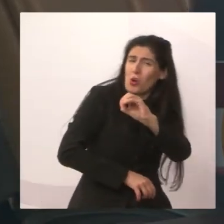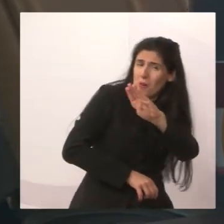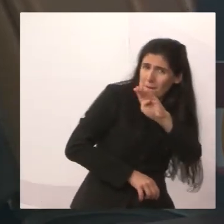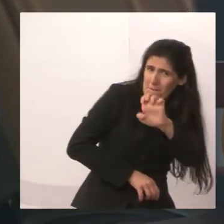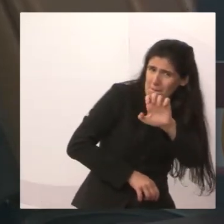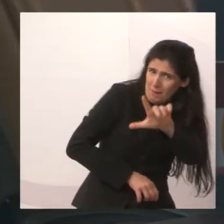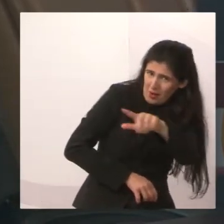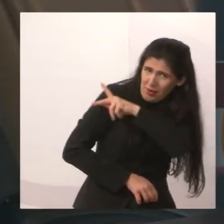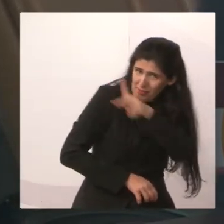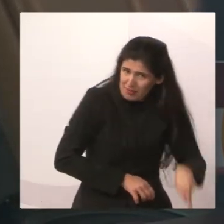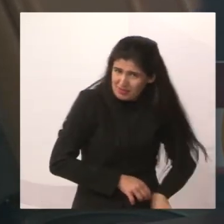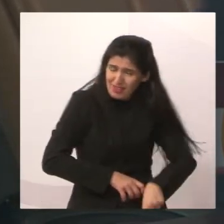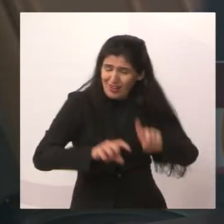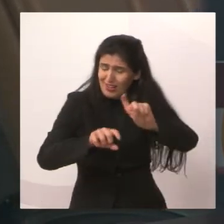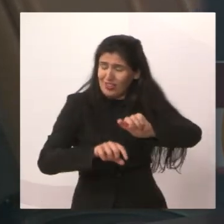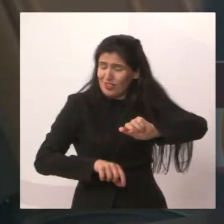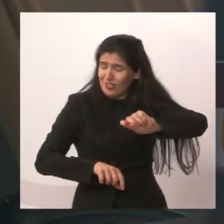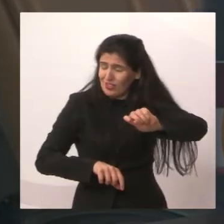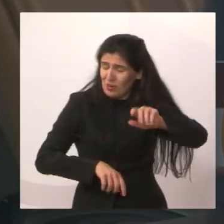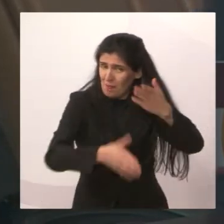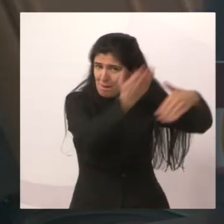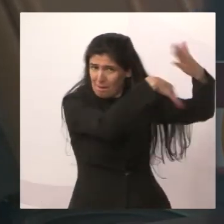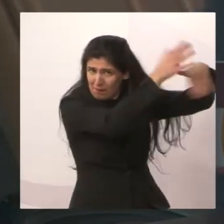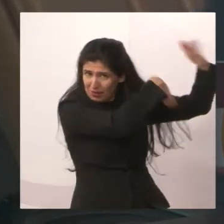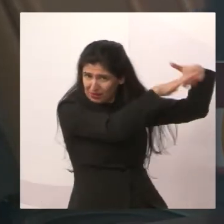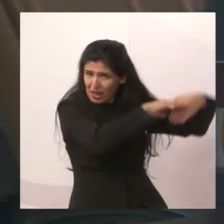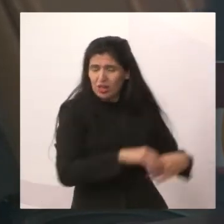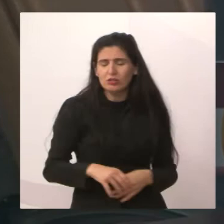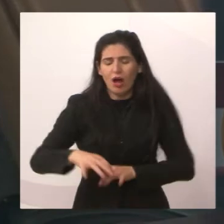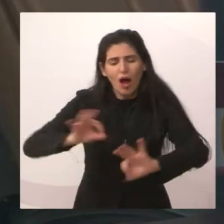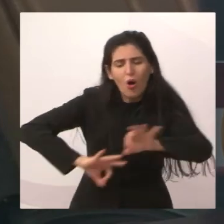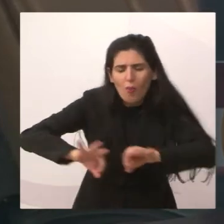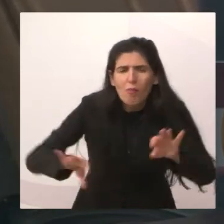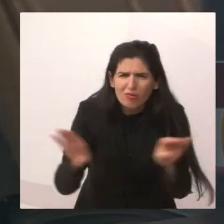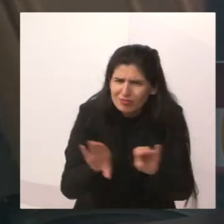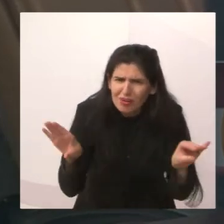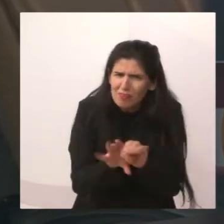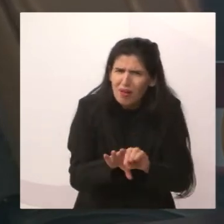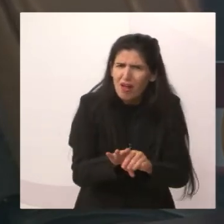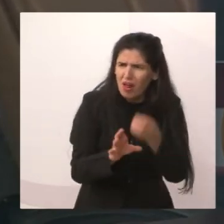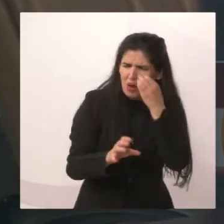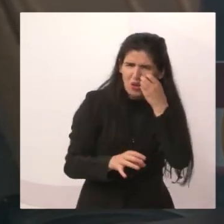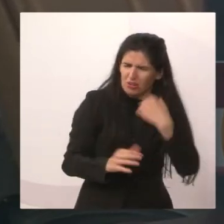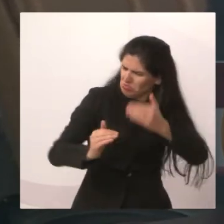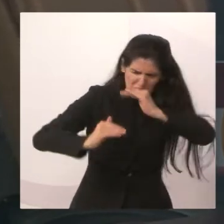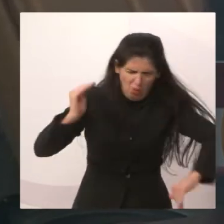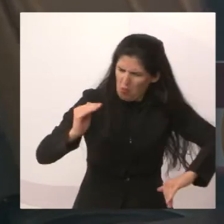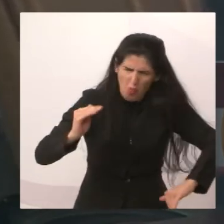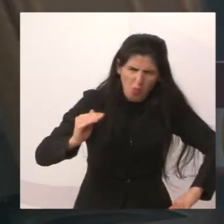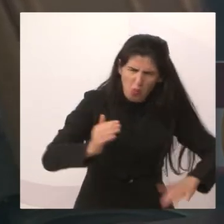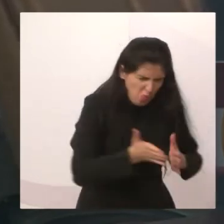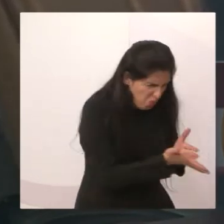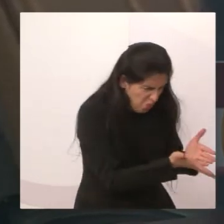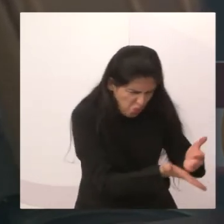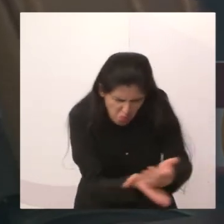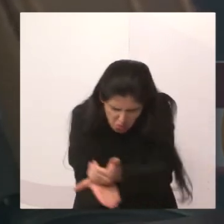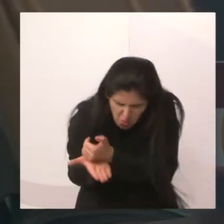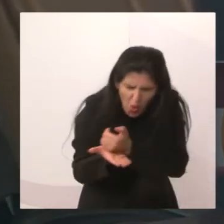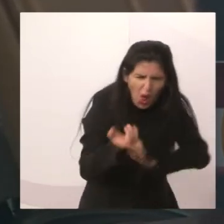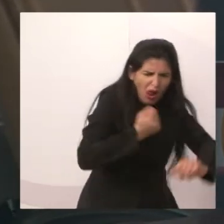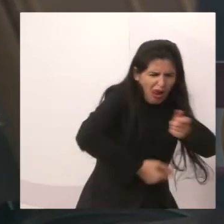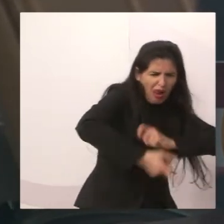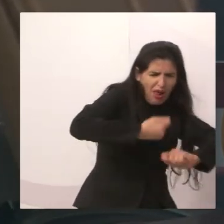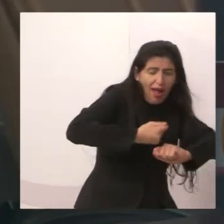fiz, ele também ratificou o que o tribunal havia dito, ele rejeitou as contas. A regra naquela época